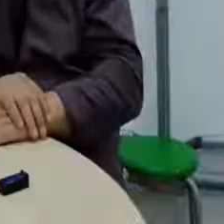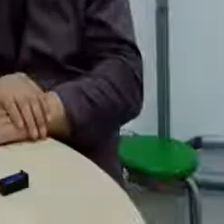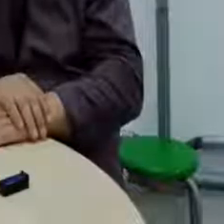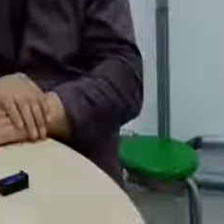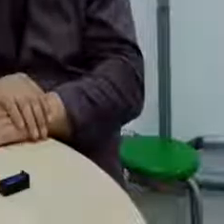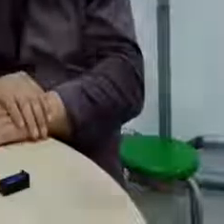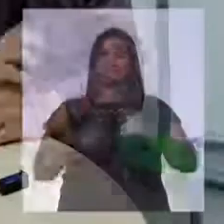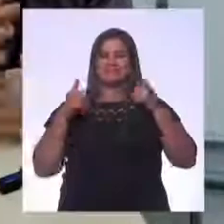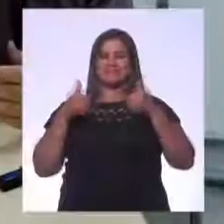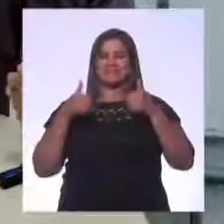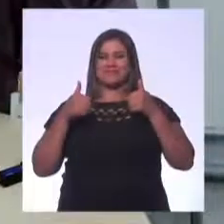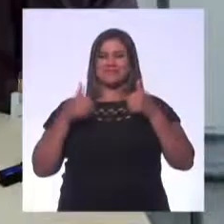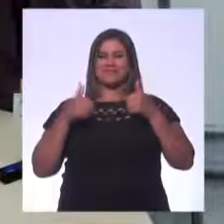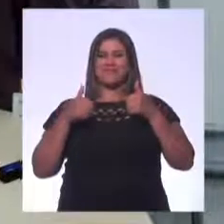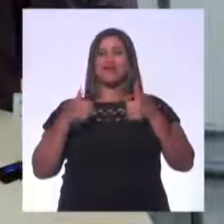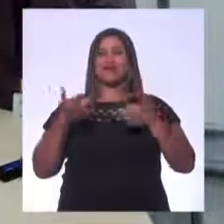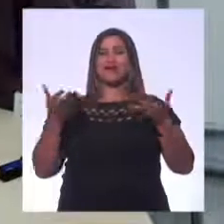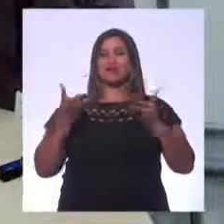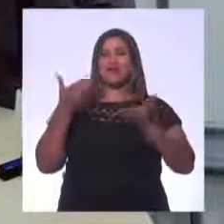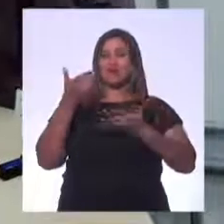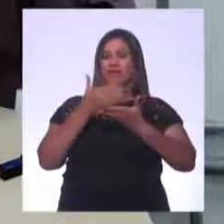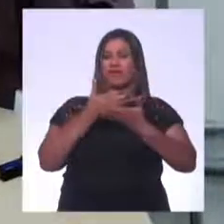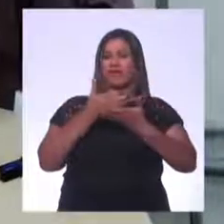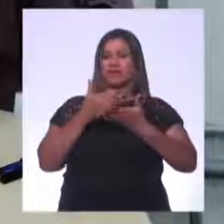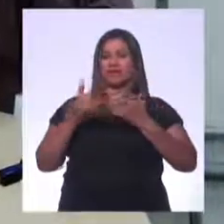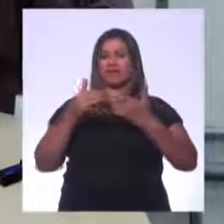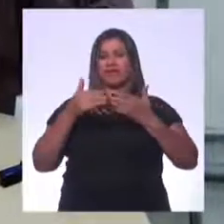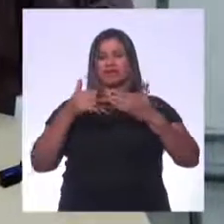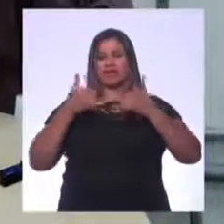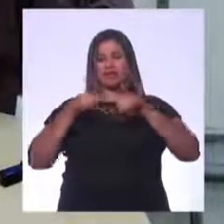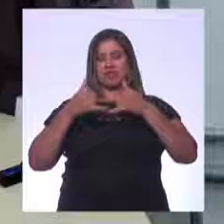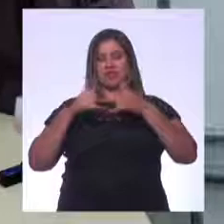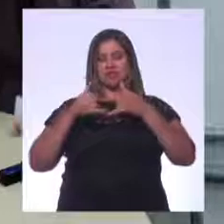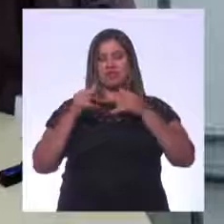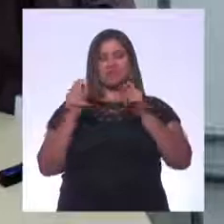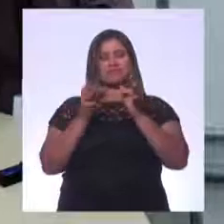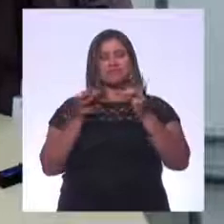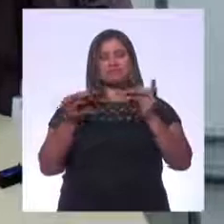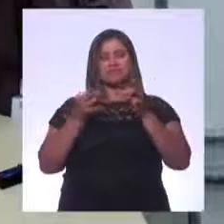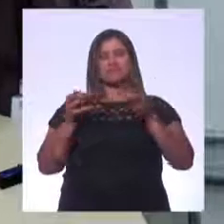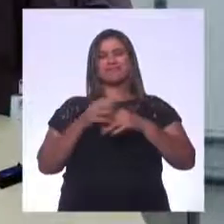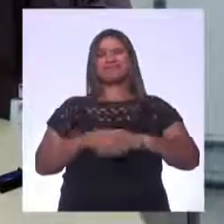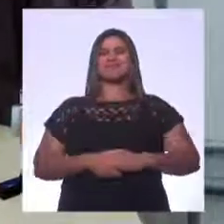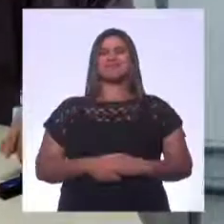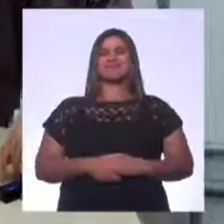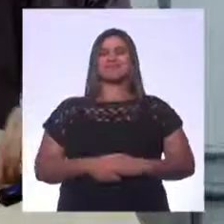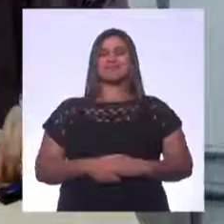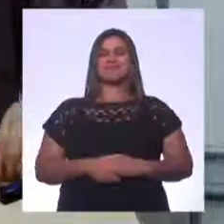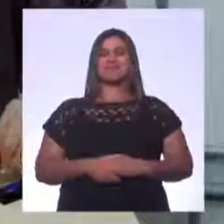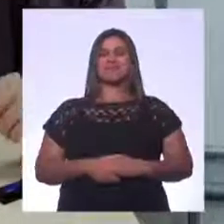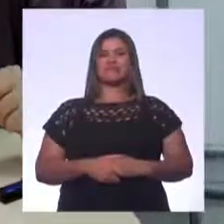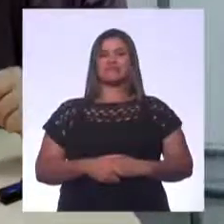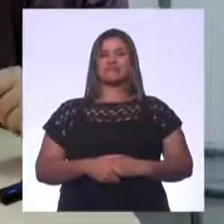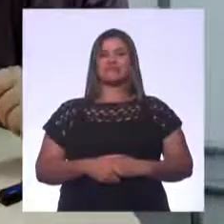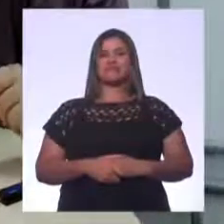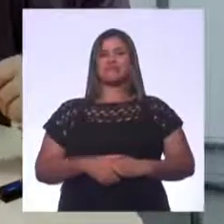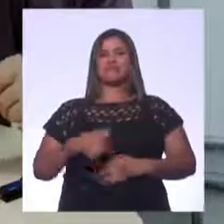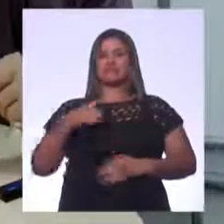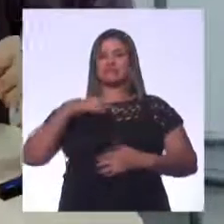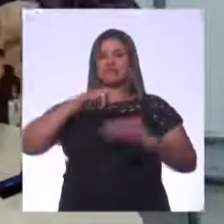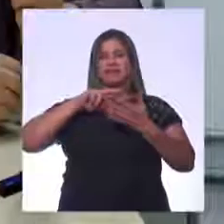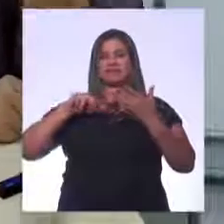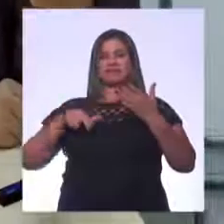Tudo bem? Vamos iniciar então a montagem do nosso circuitinho. Bem, nós temos os componentes